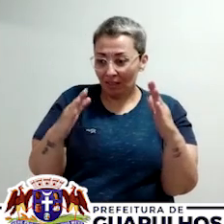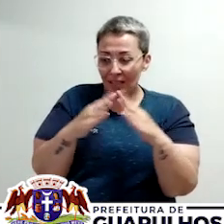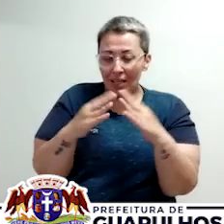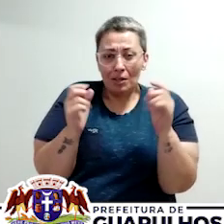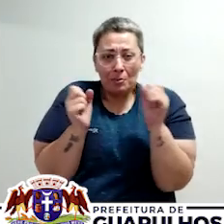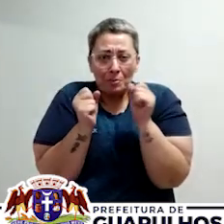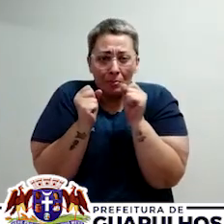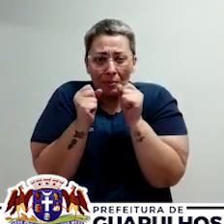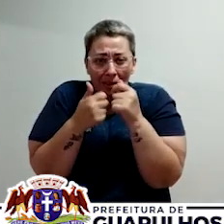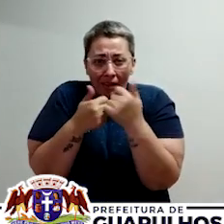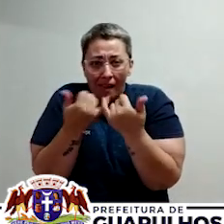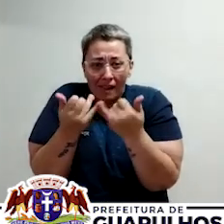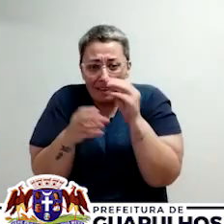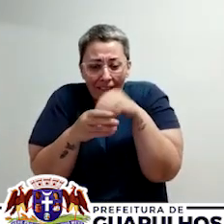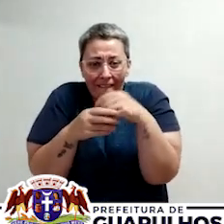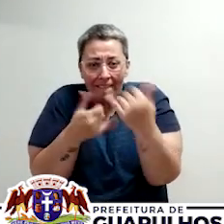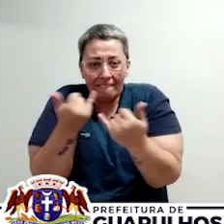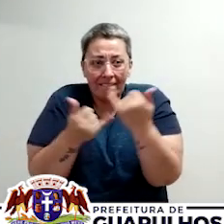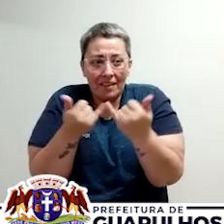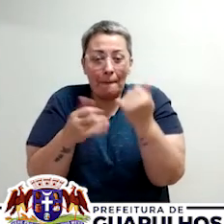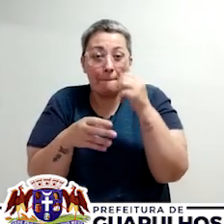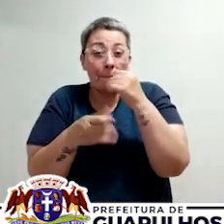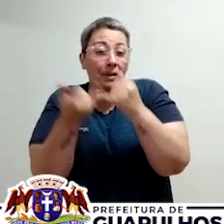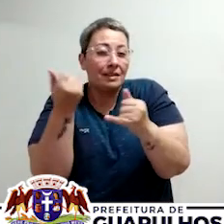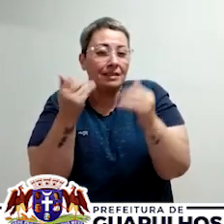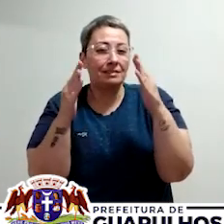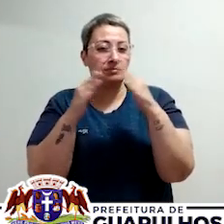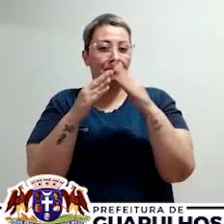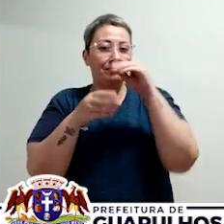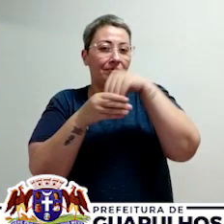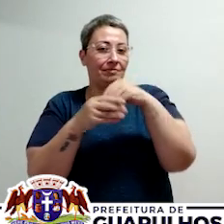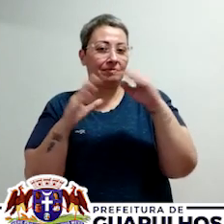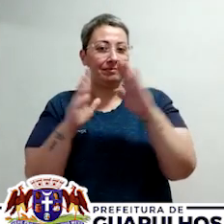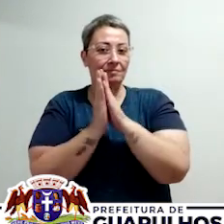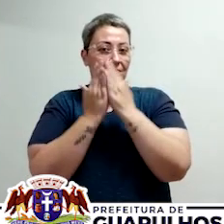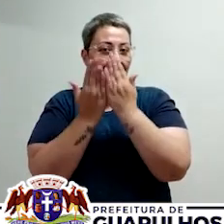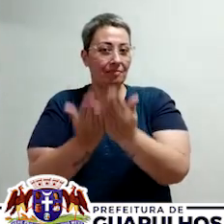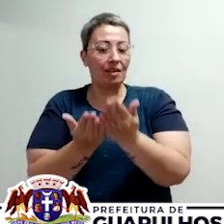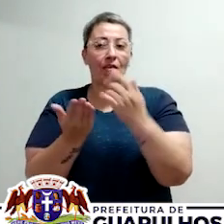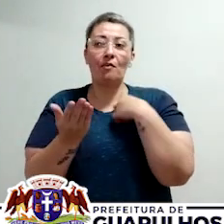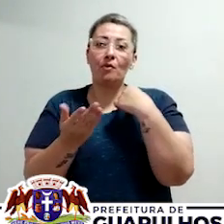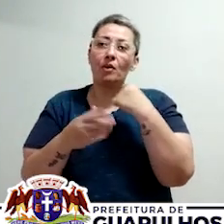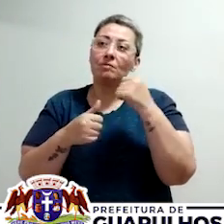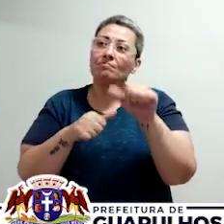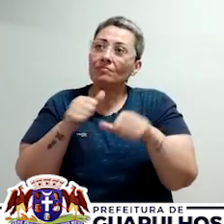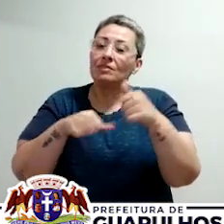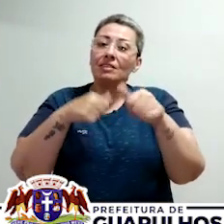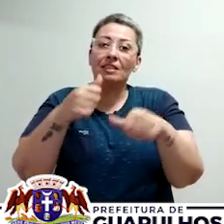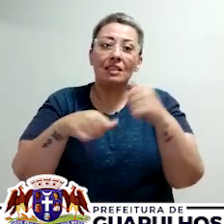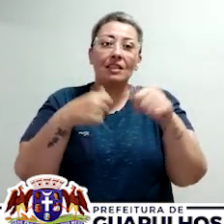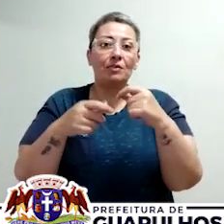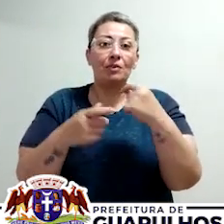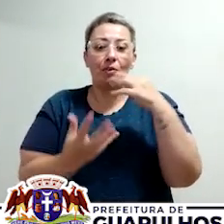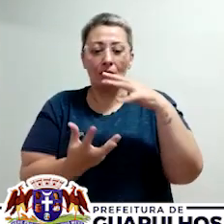ficava pronta, eu me espremia lá dentro para brincar de morar em livro. De casa em casa, eu fui descobrindo o